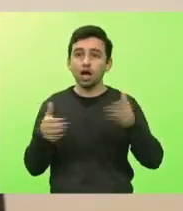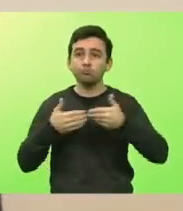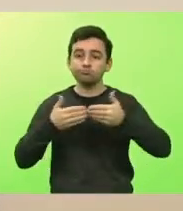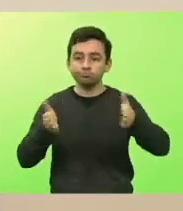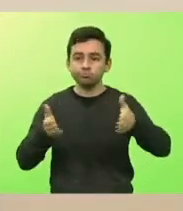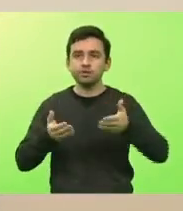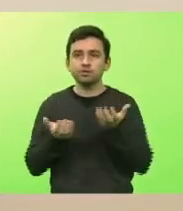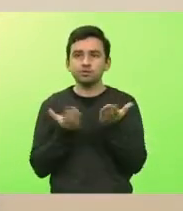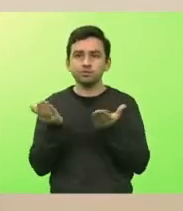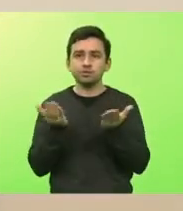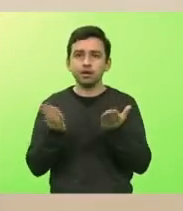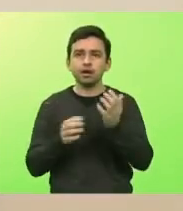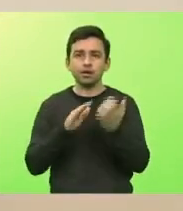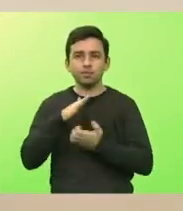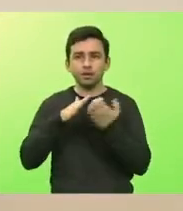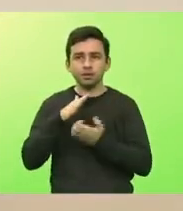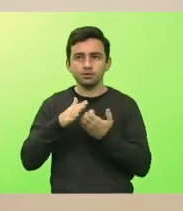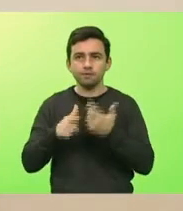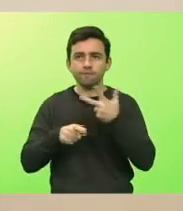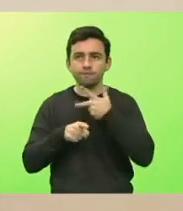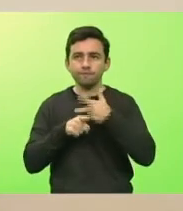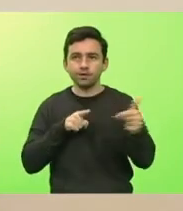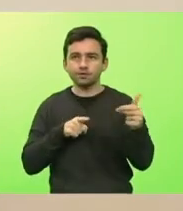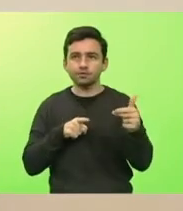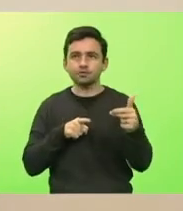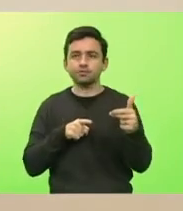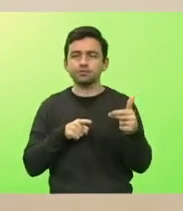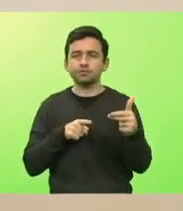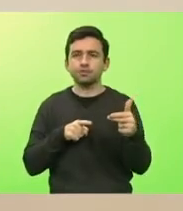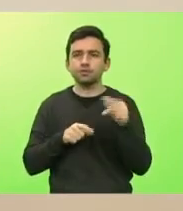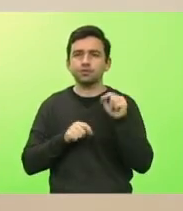a empresa vencedora, que é a empresa,